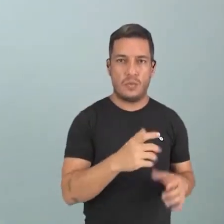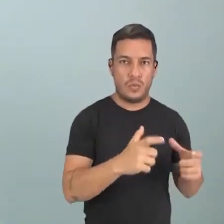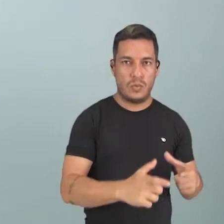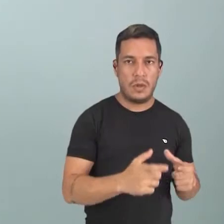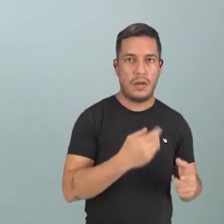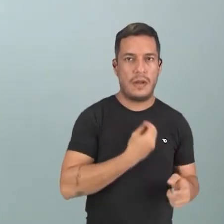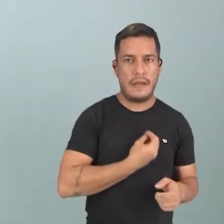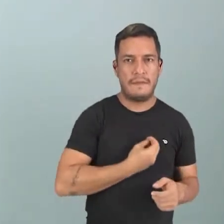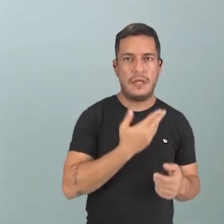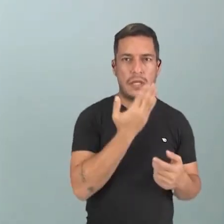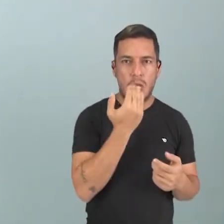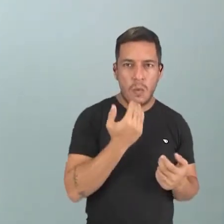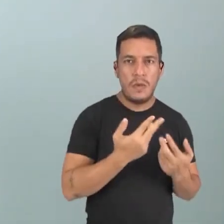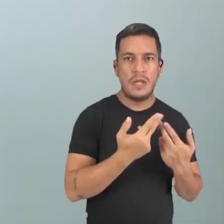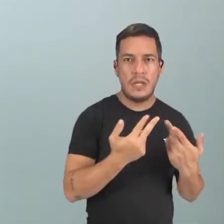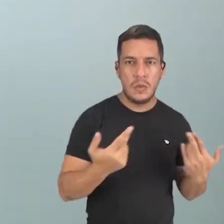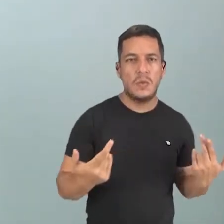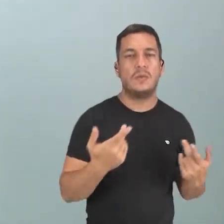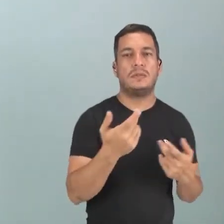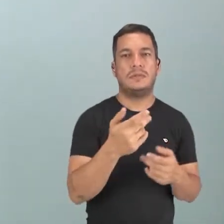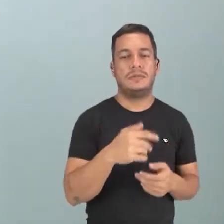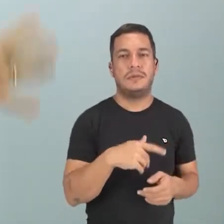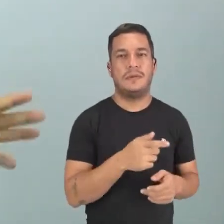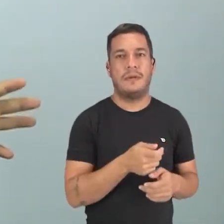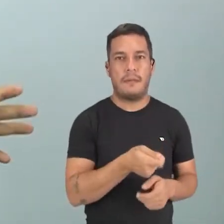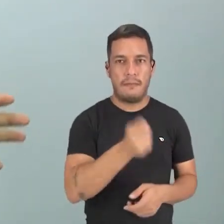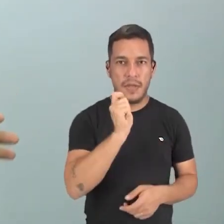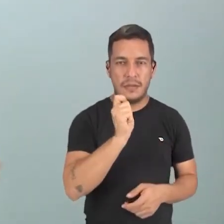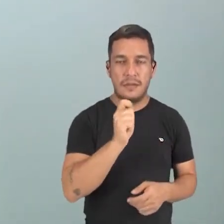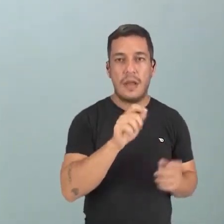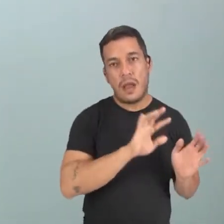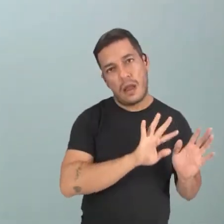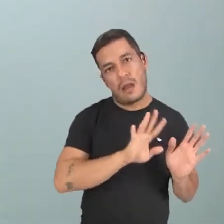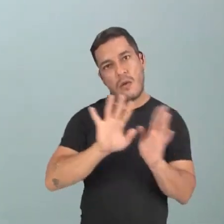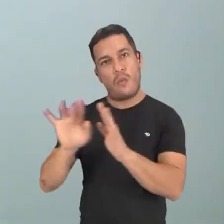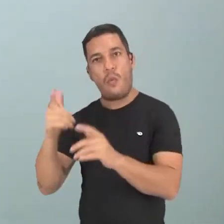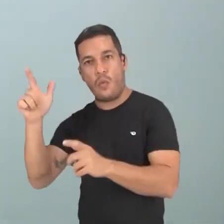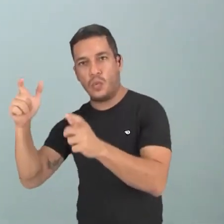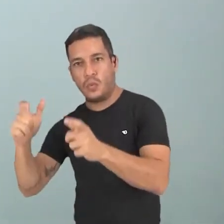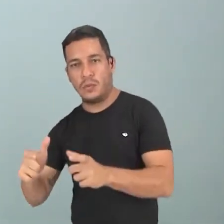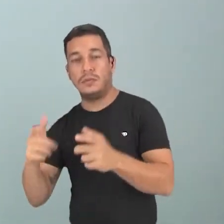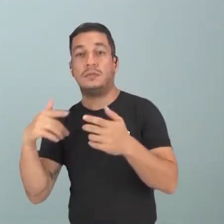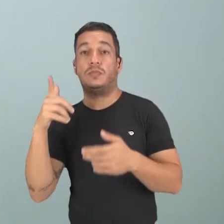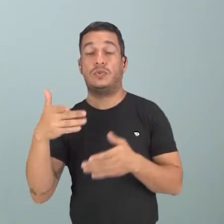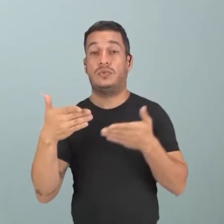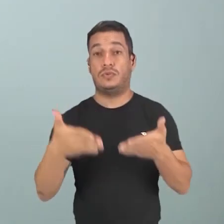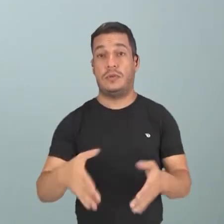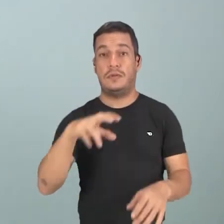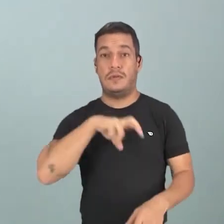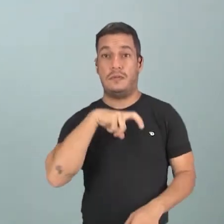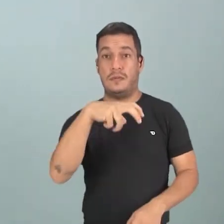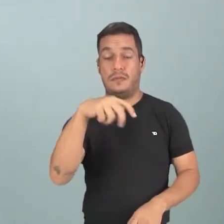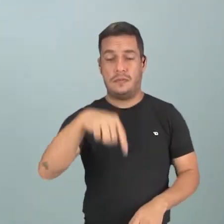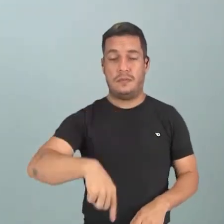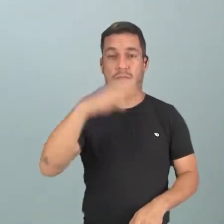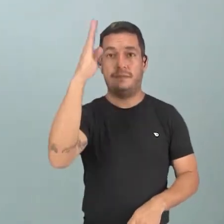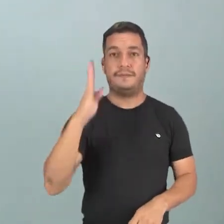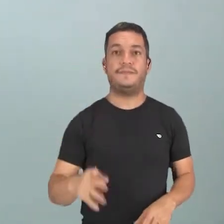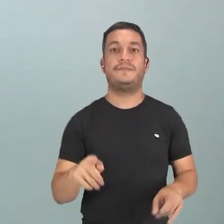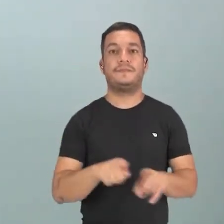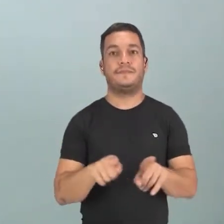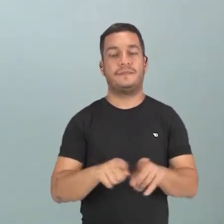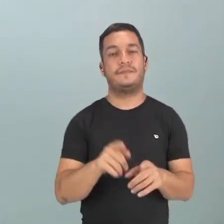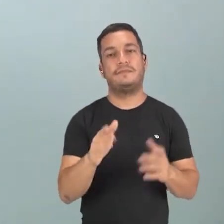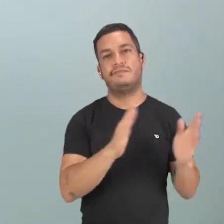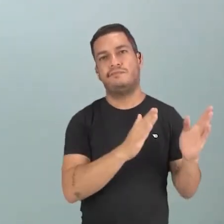meio de subsistência, a caça, a pesca, então migravam para outro lugar. E depois, com a chegada dos portugueses, que foram